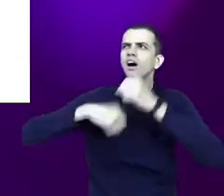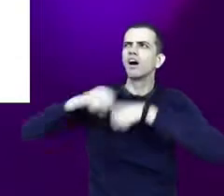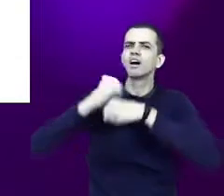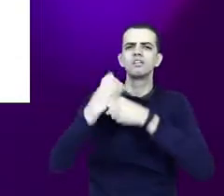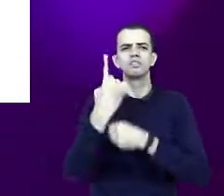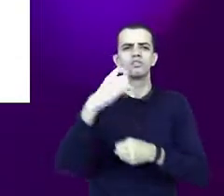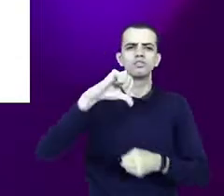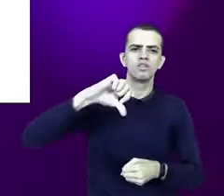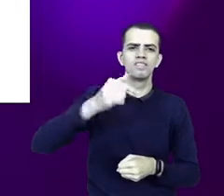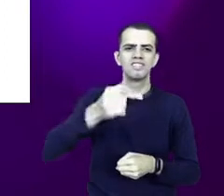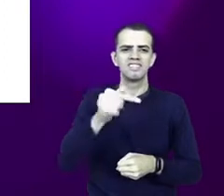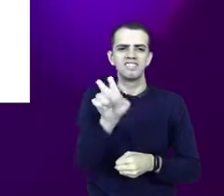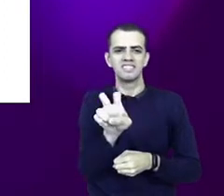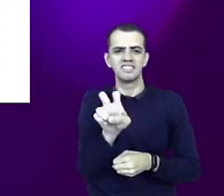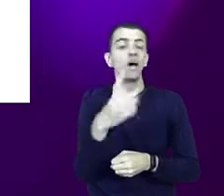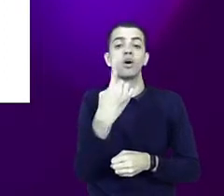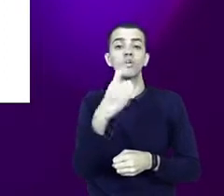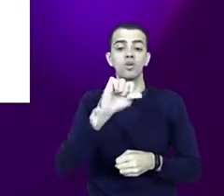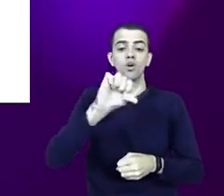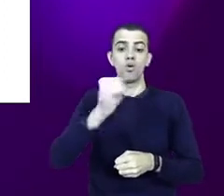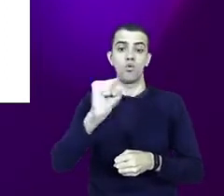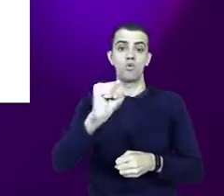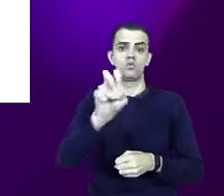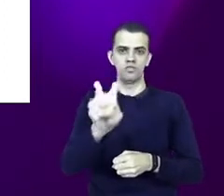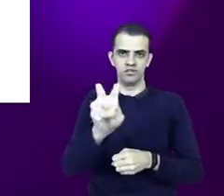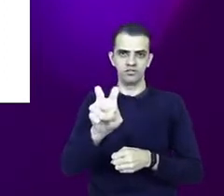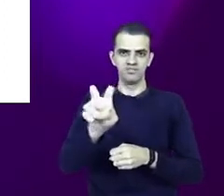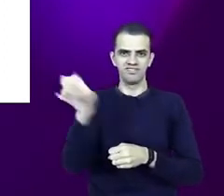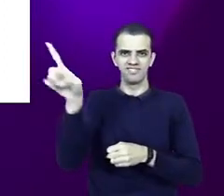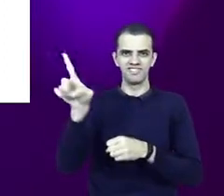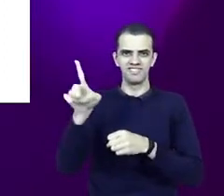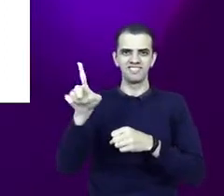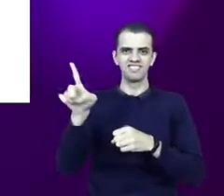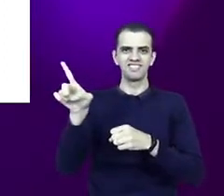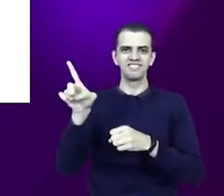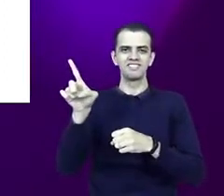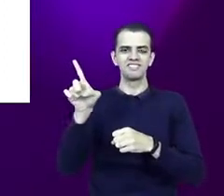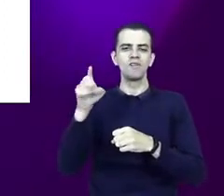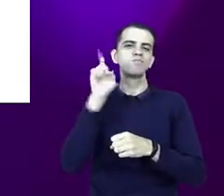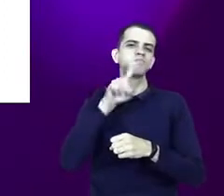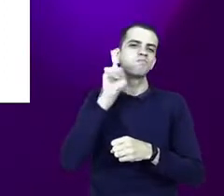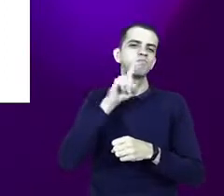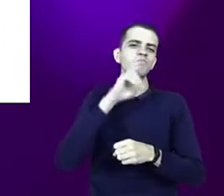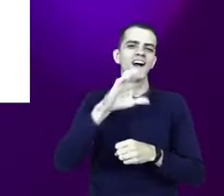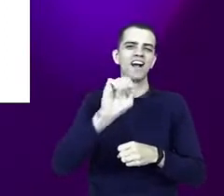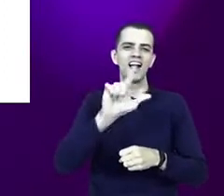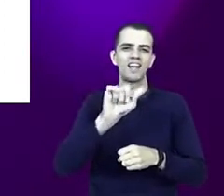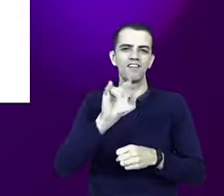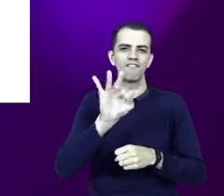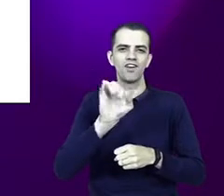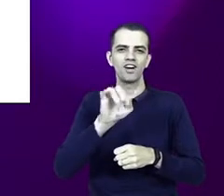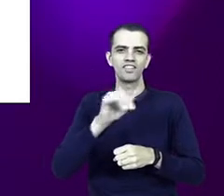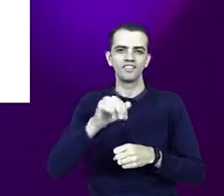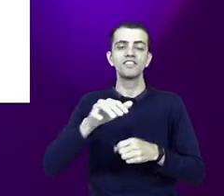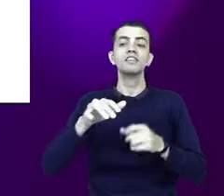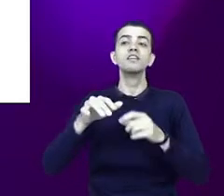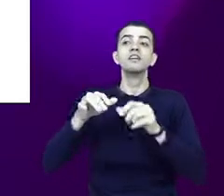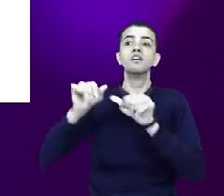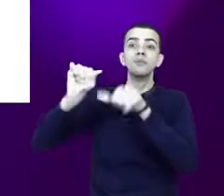né, para uso médico na Califórnia, e depois do ano 2000 o FDA autorizou a prática para o uso nos